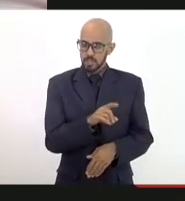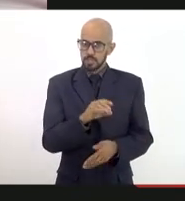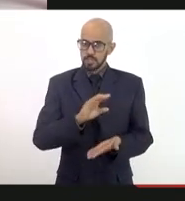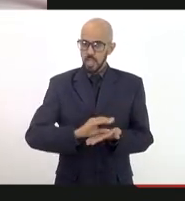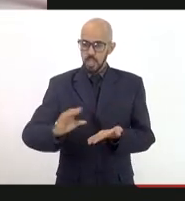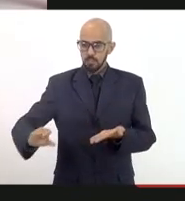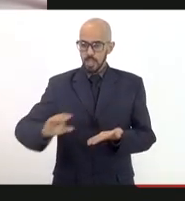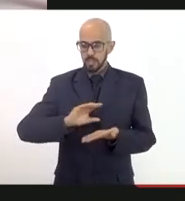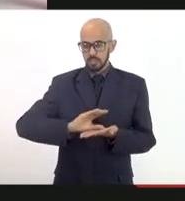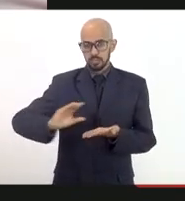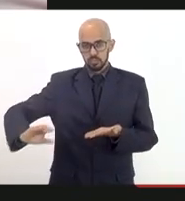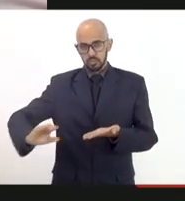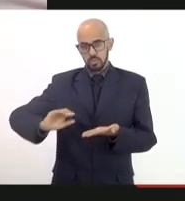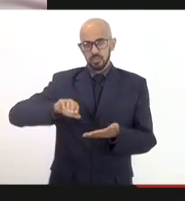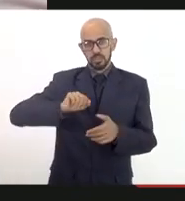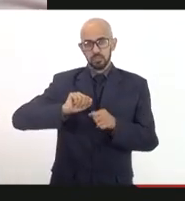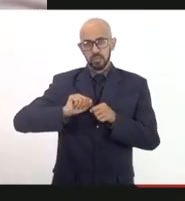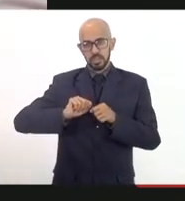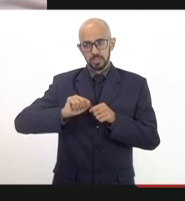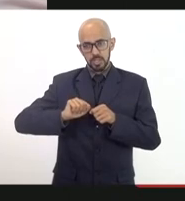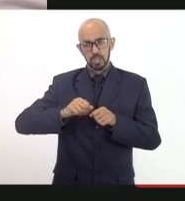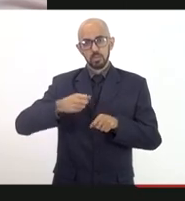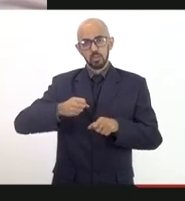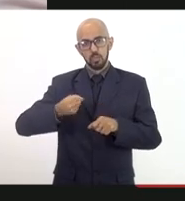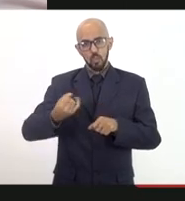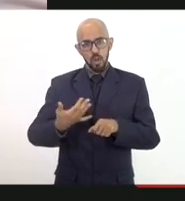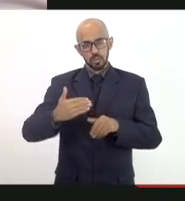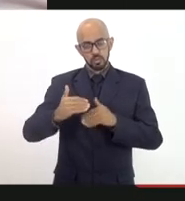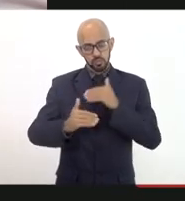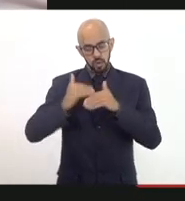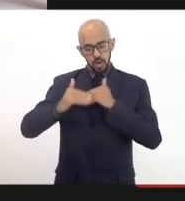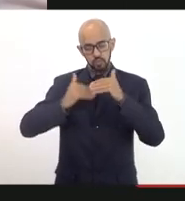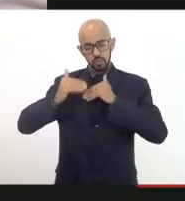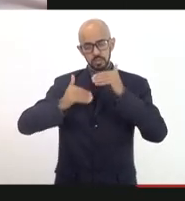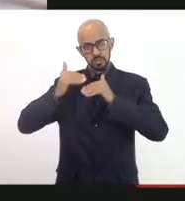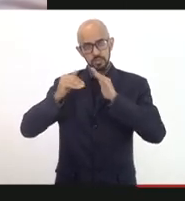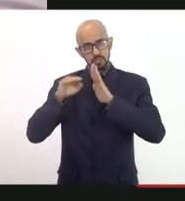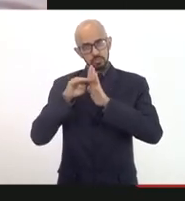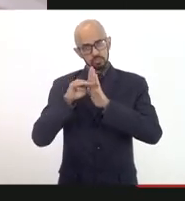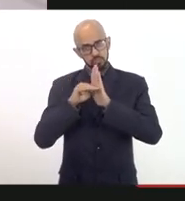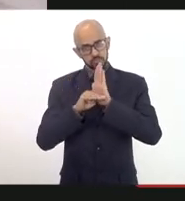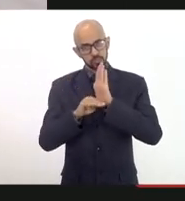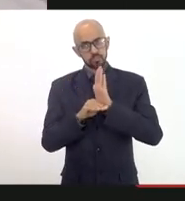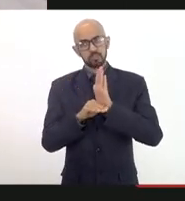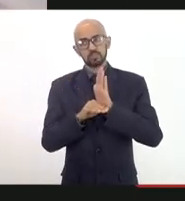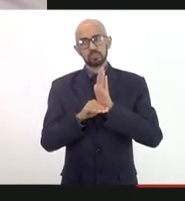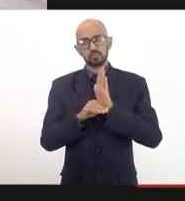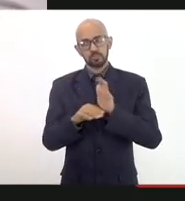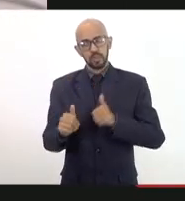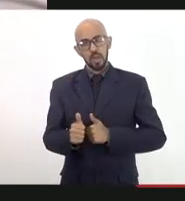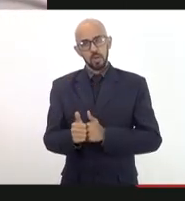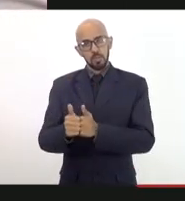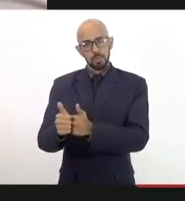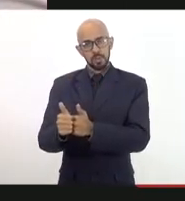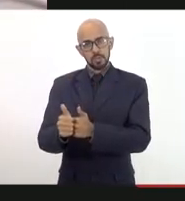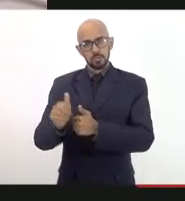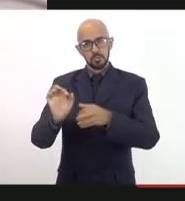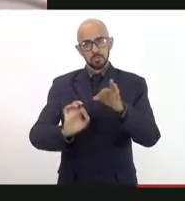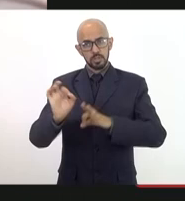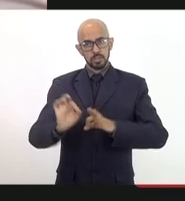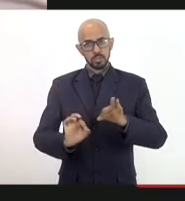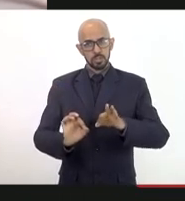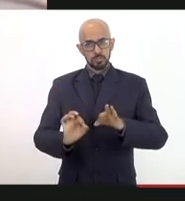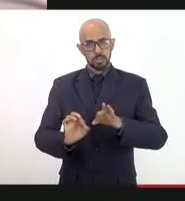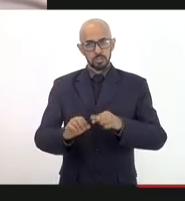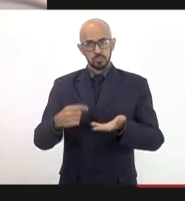viabilizado à medida que as ações forem sendo implementadas seguindo o plano que foi desenhado e que foi